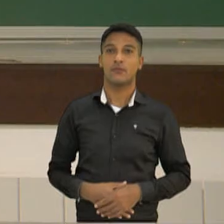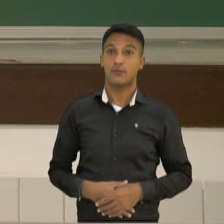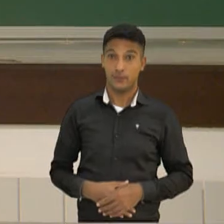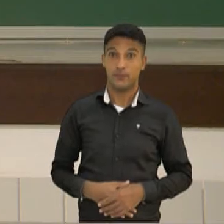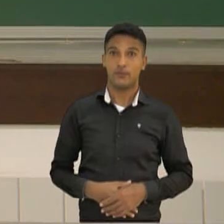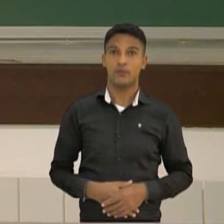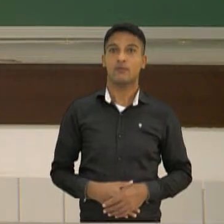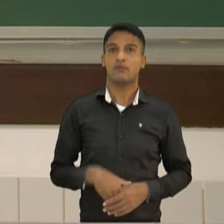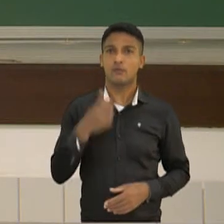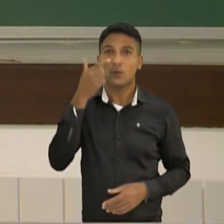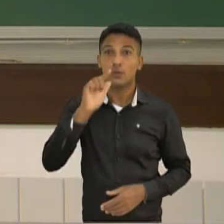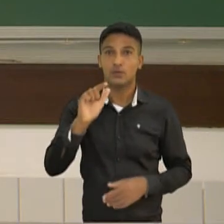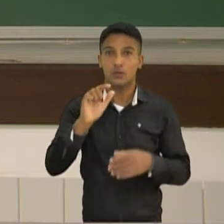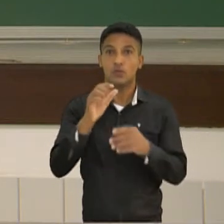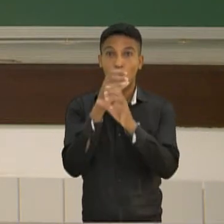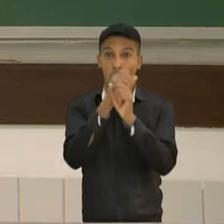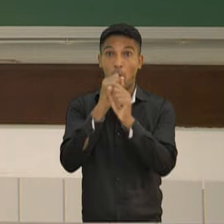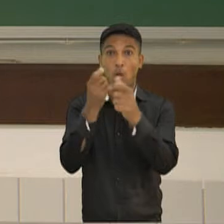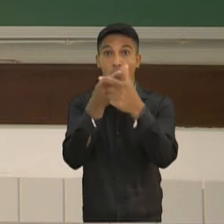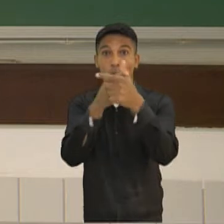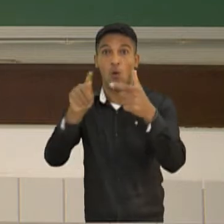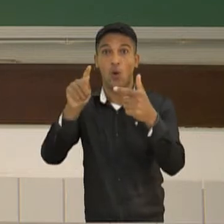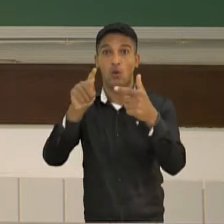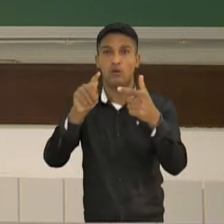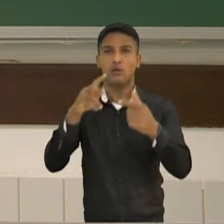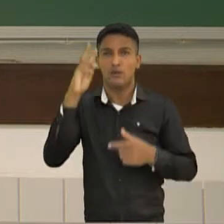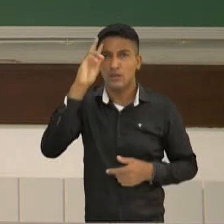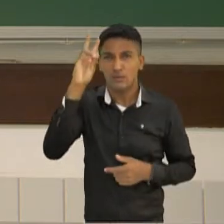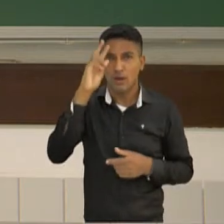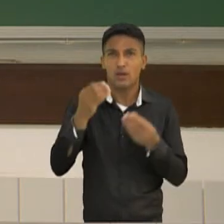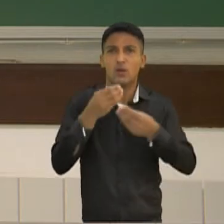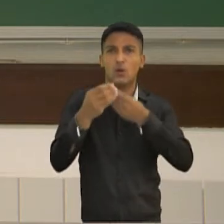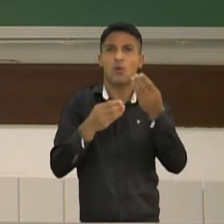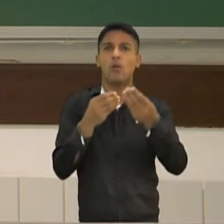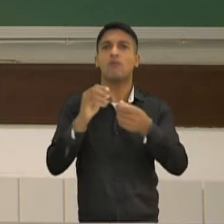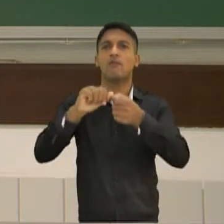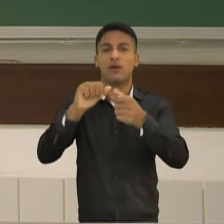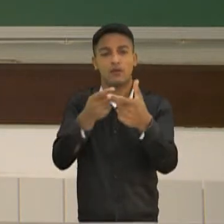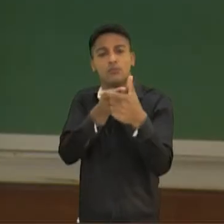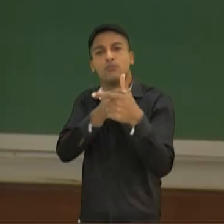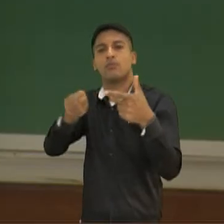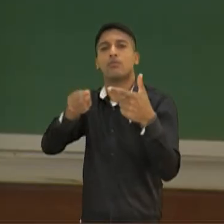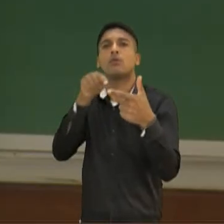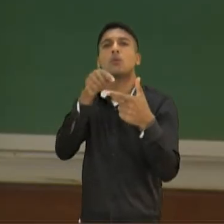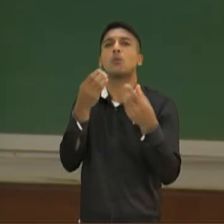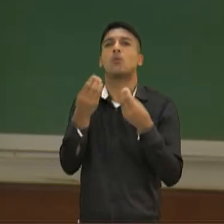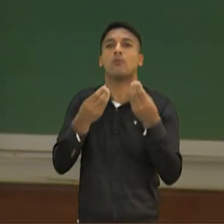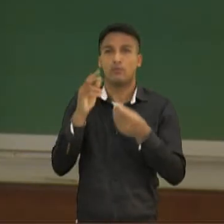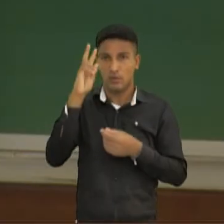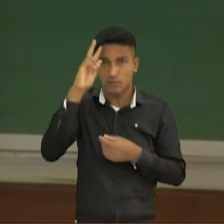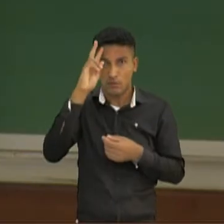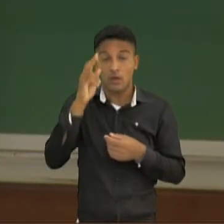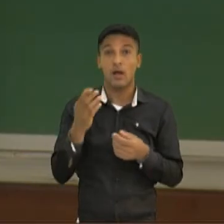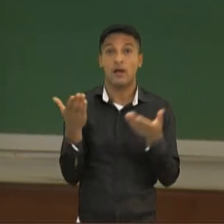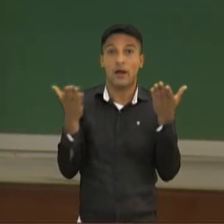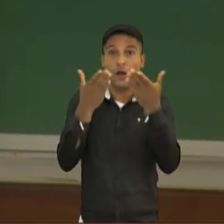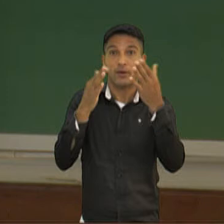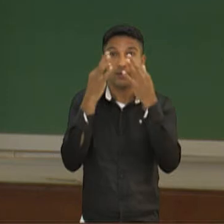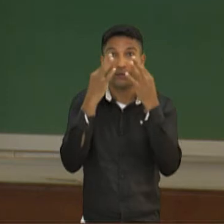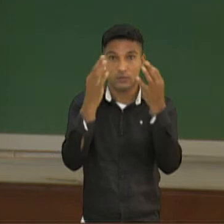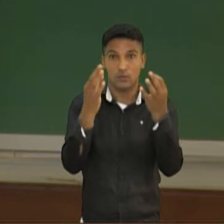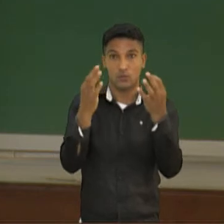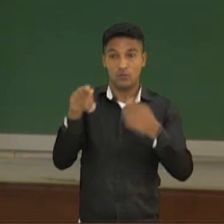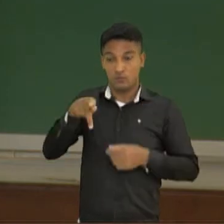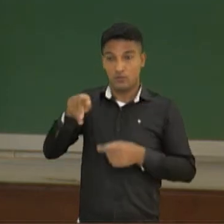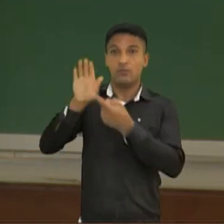E aí, conseguiram fazer? Lembraram como é que a gente faz uma conta de divisão? Vamos prestar atenção aqui no que a professora trouxe